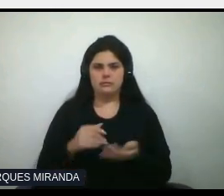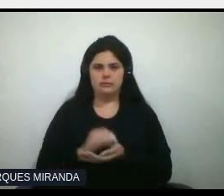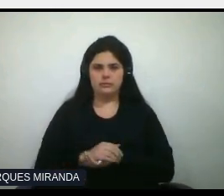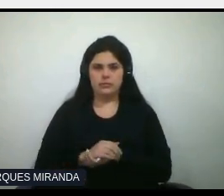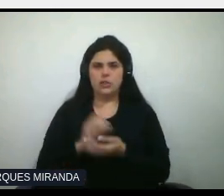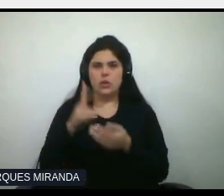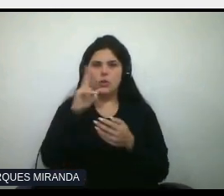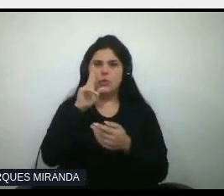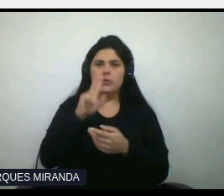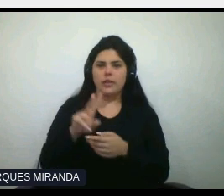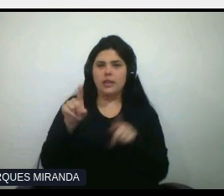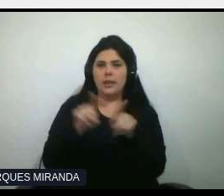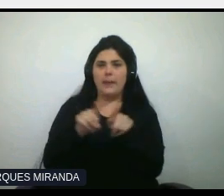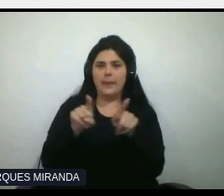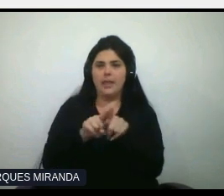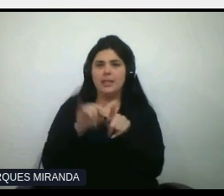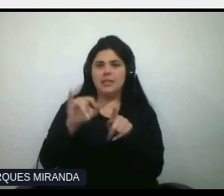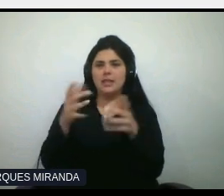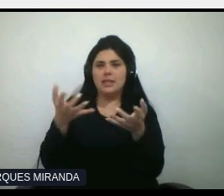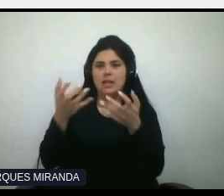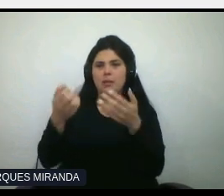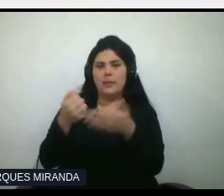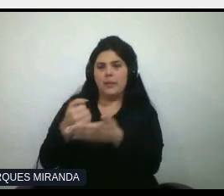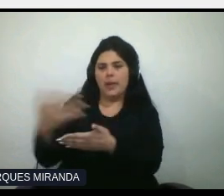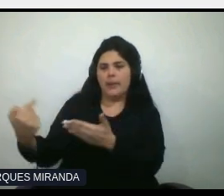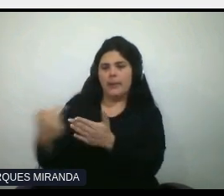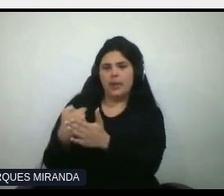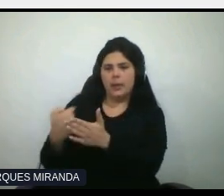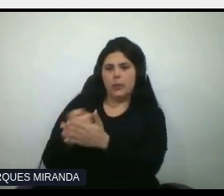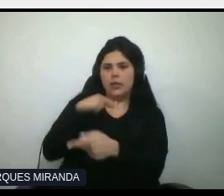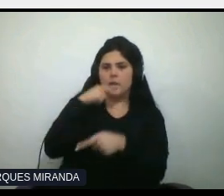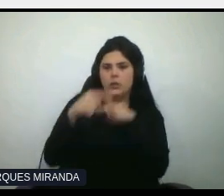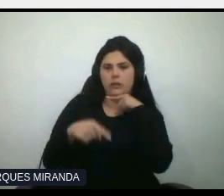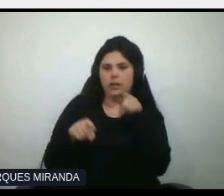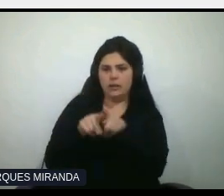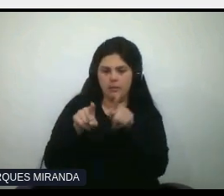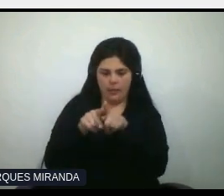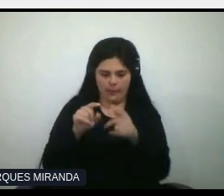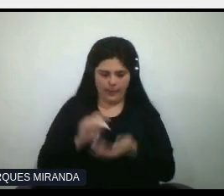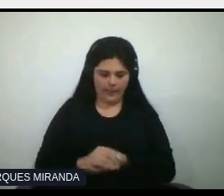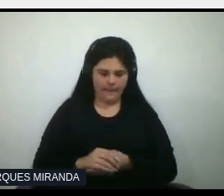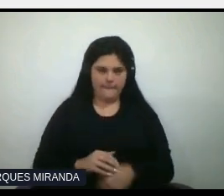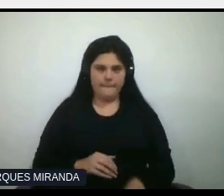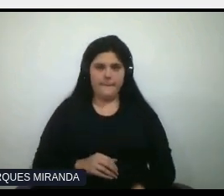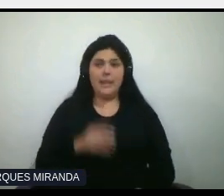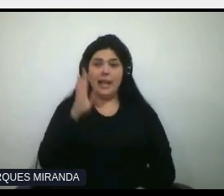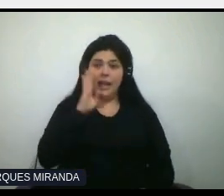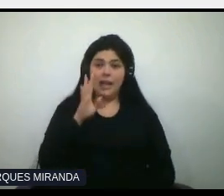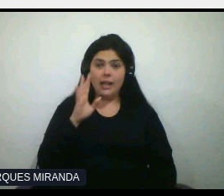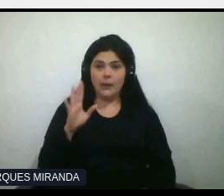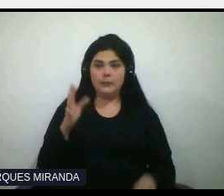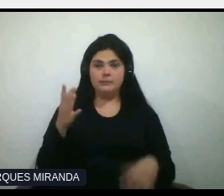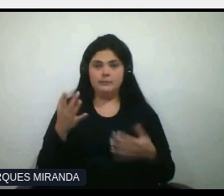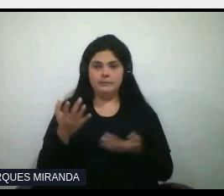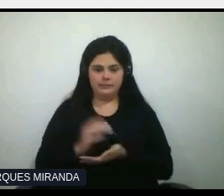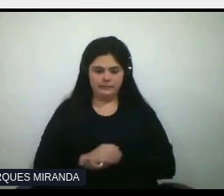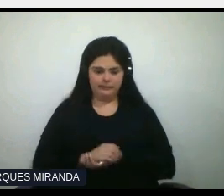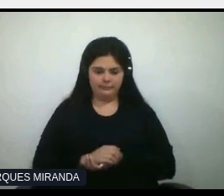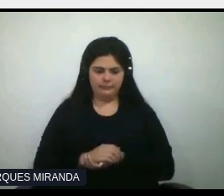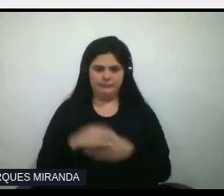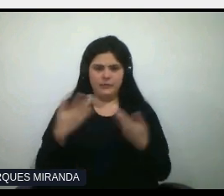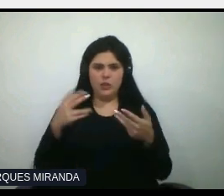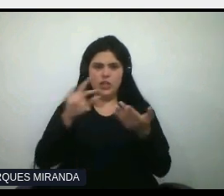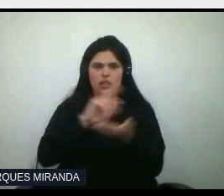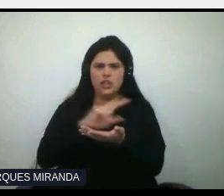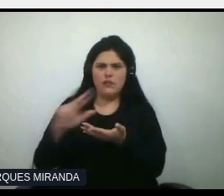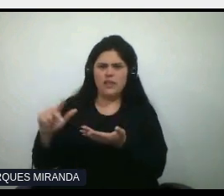Só para eu conseguir enxergar aqui, caso vocês tenham alguma pergunta, alguma dúvida, tá bom? Show de bola, pessoal. Então,